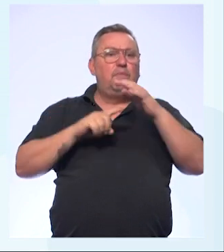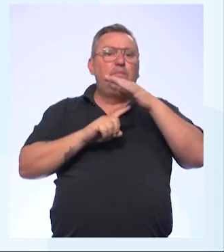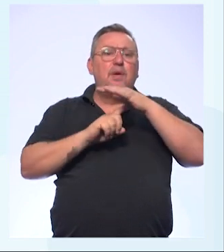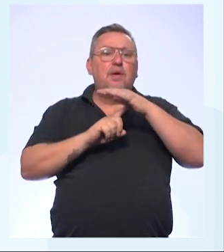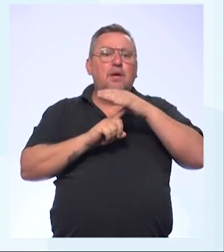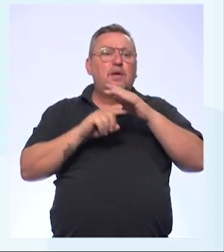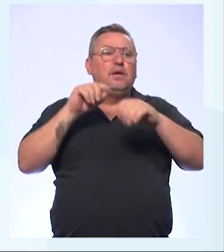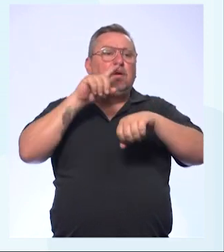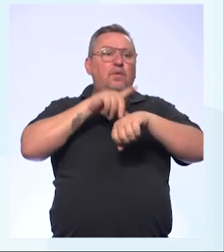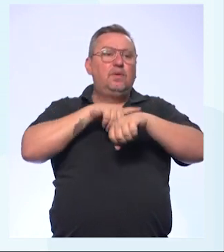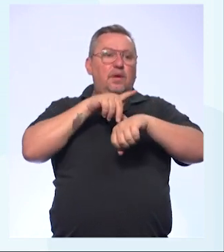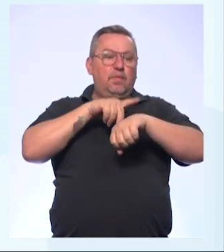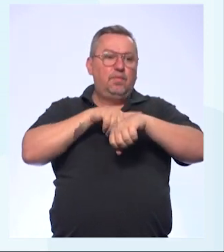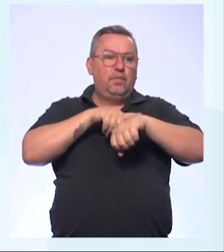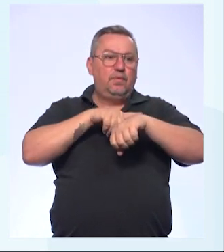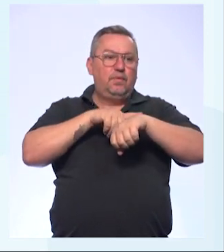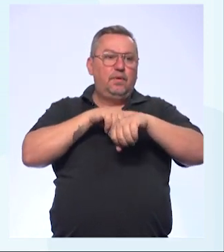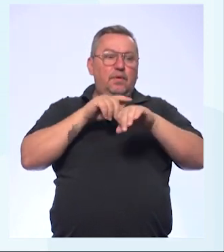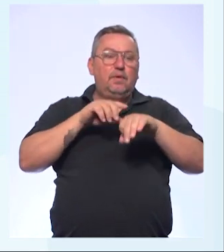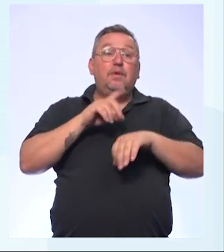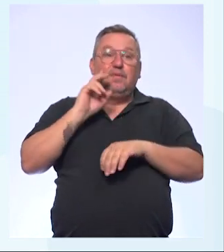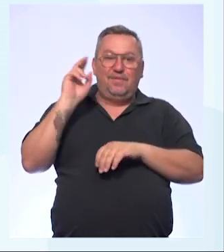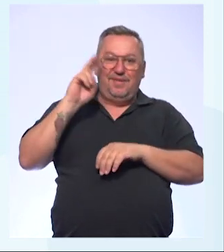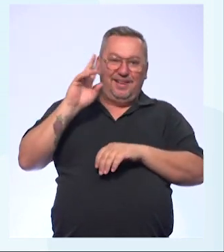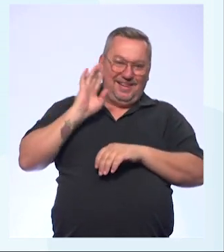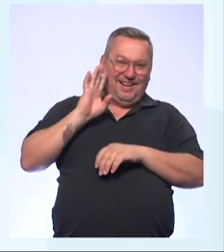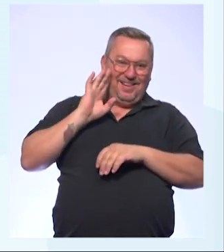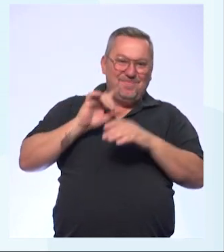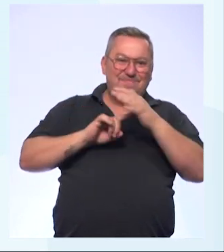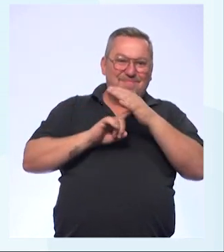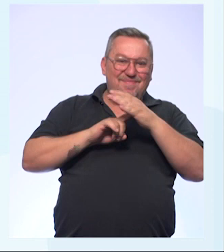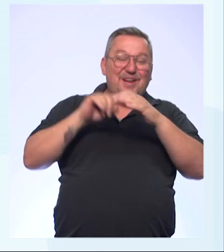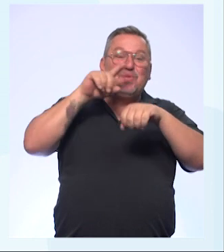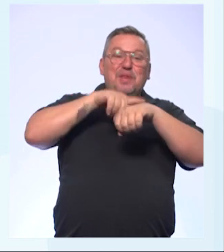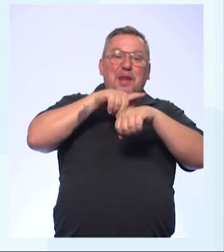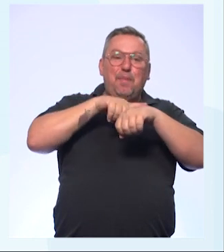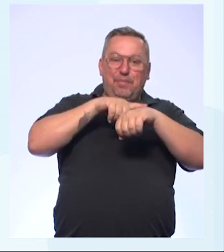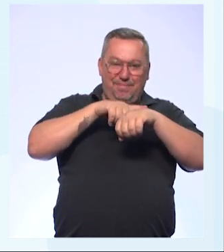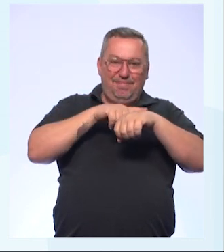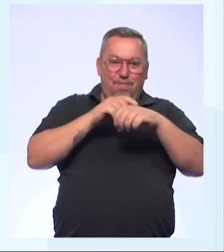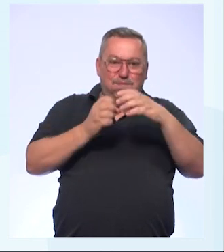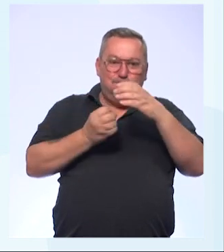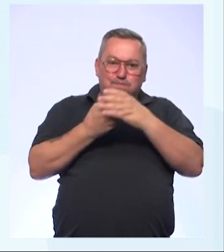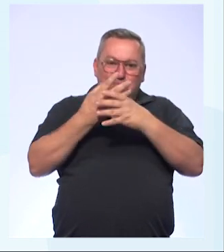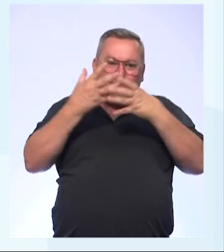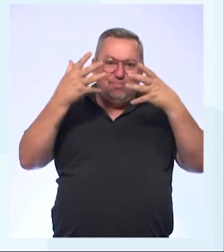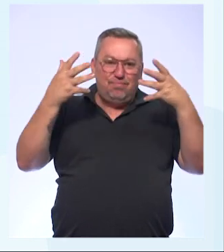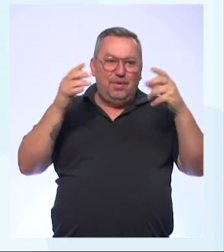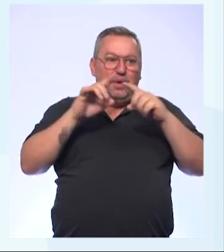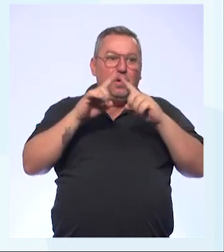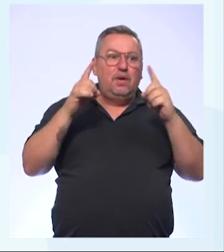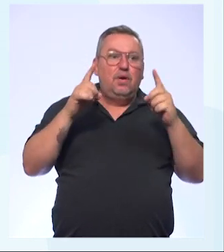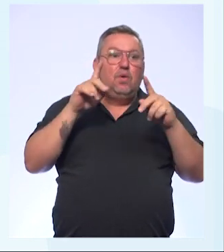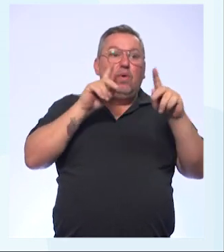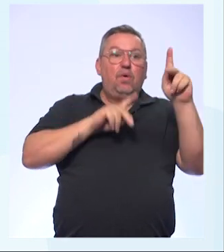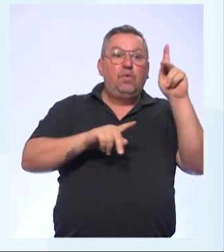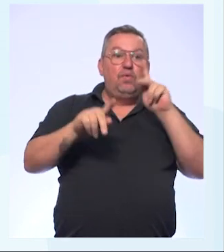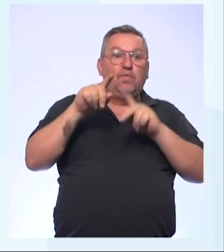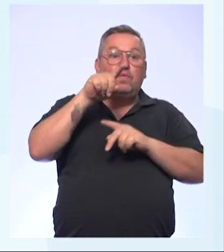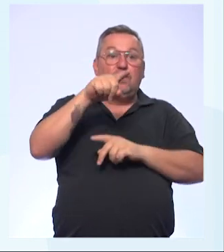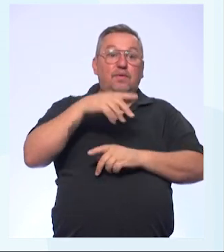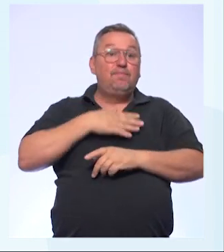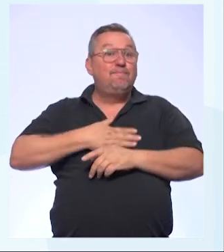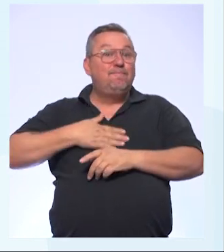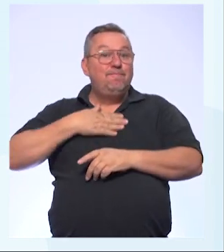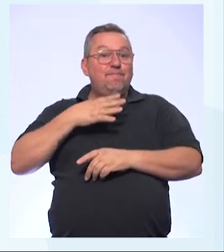inventaram uma máquina do tempo. Olha que legal, pessoal, uma máquina do tempo. Qual civilização antiga